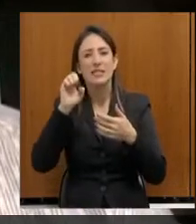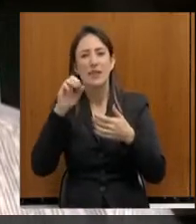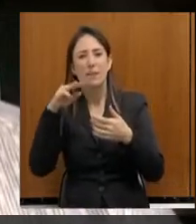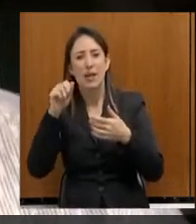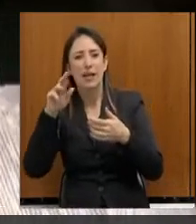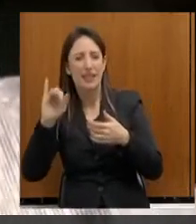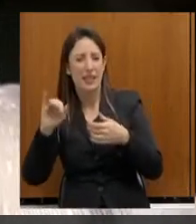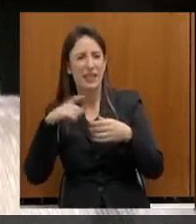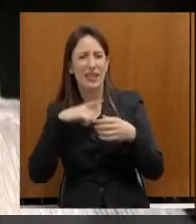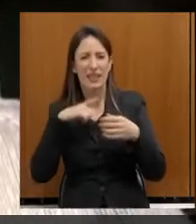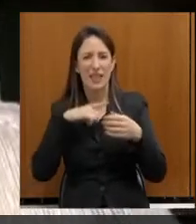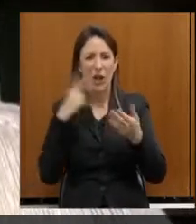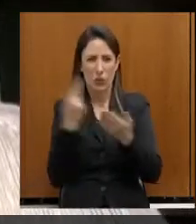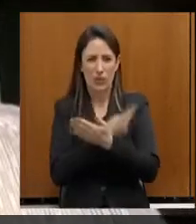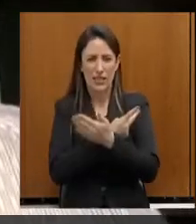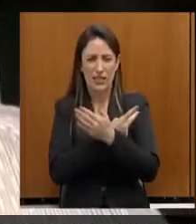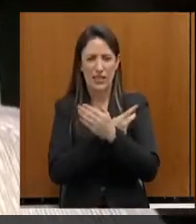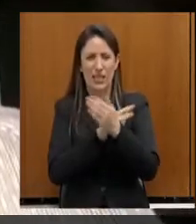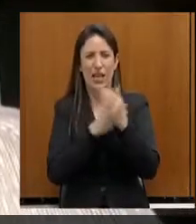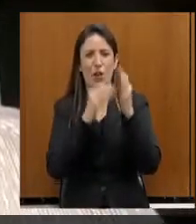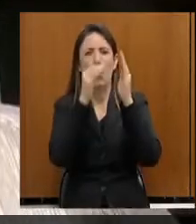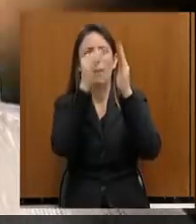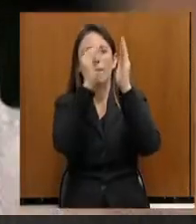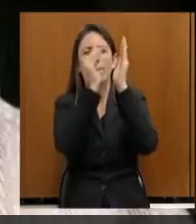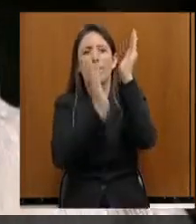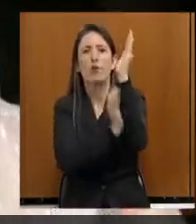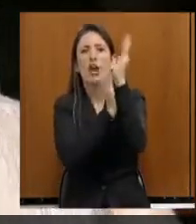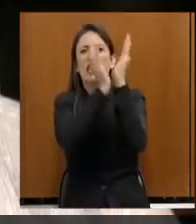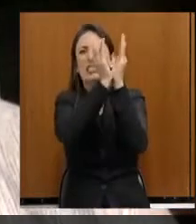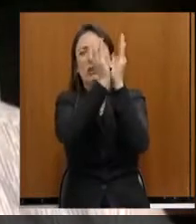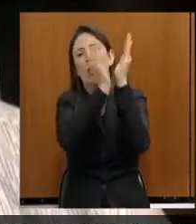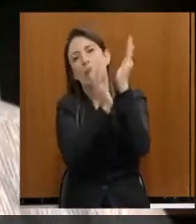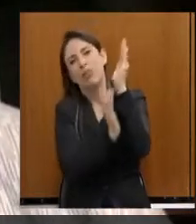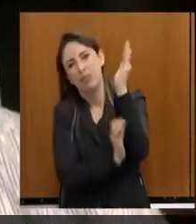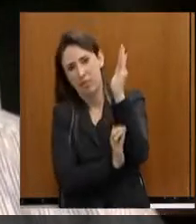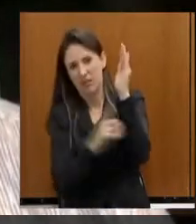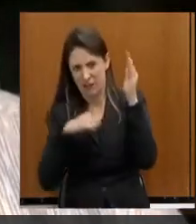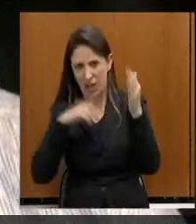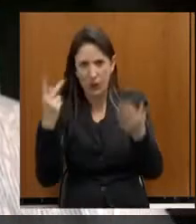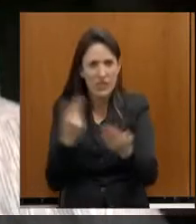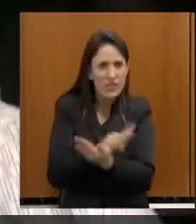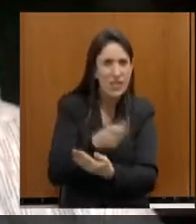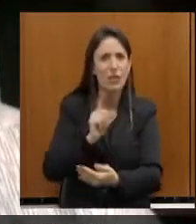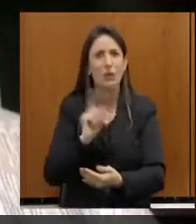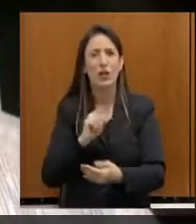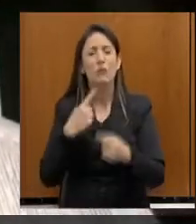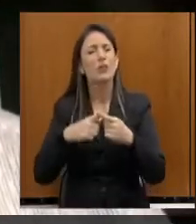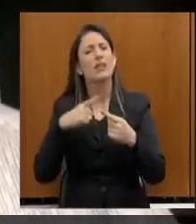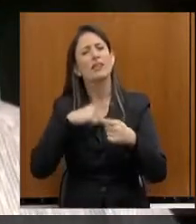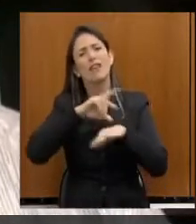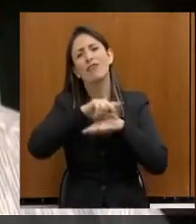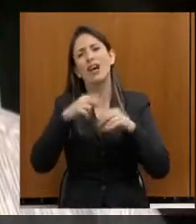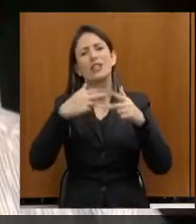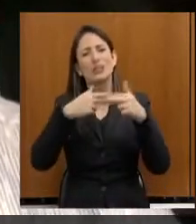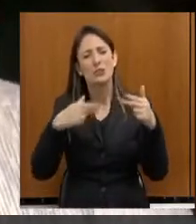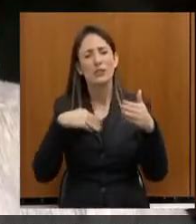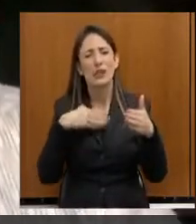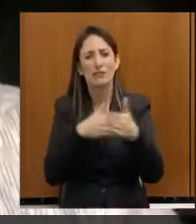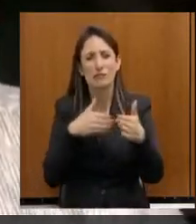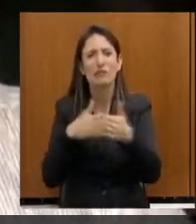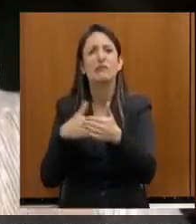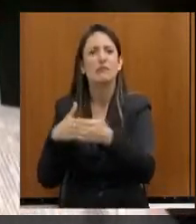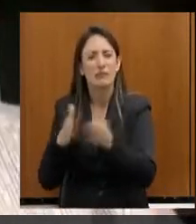porque tudo a gente a gente barra né dessa telefone seja na agricultura seja outro projeto